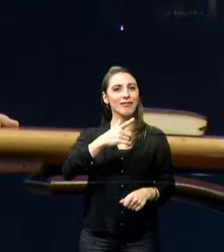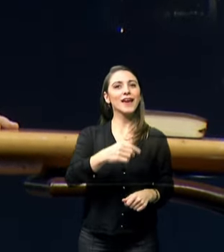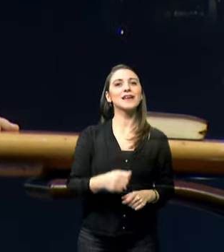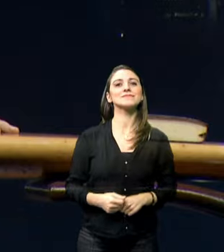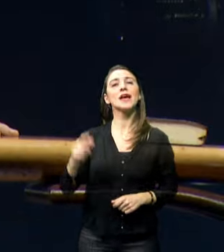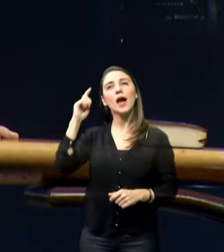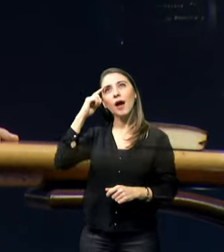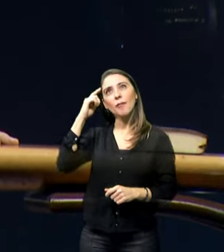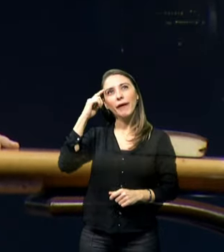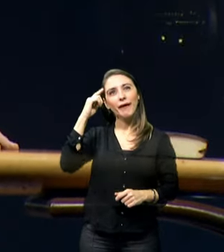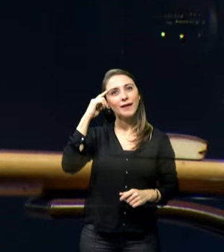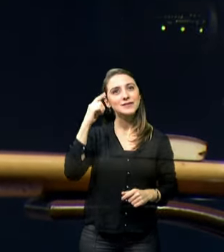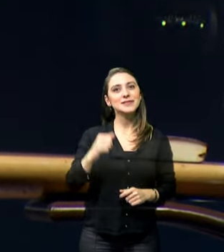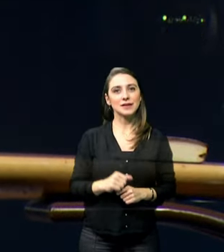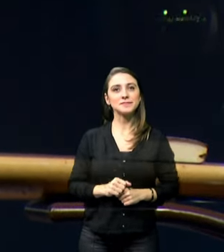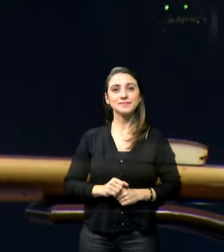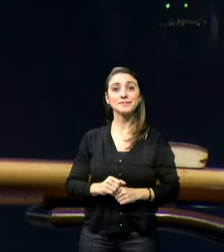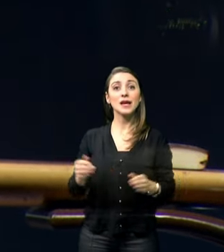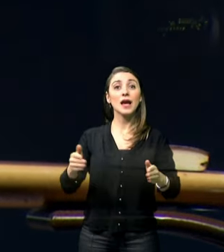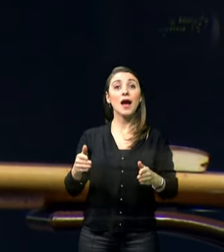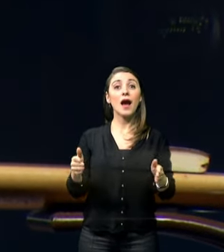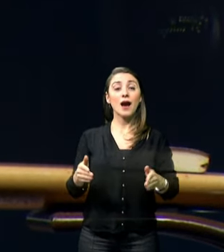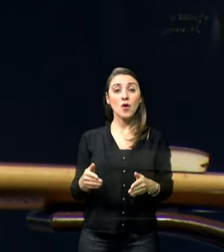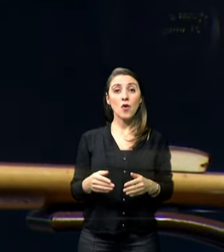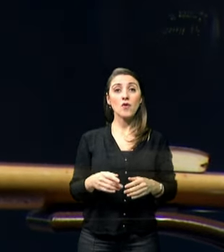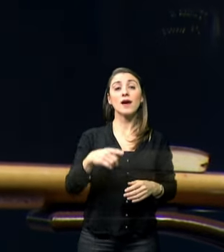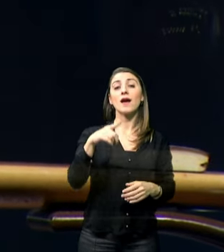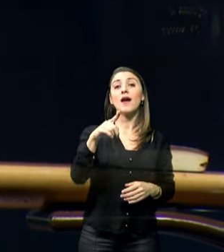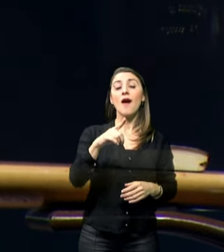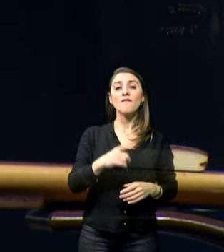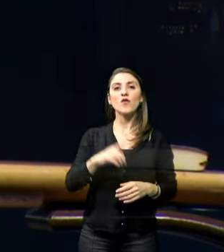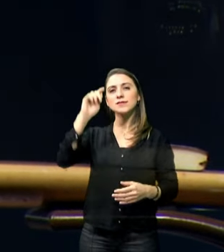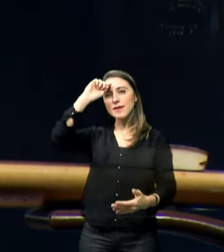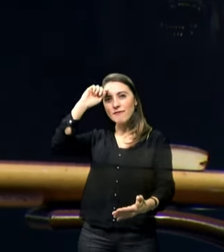Pensa. Agora você vai confirmar com uma palavra.